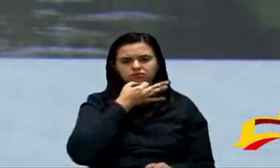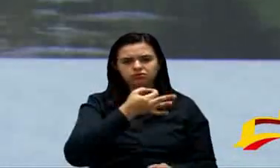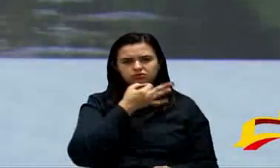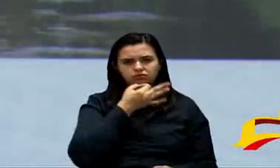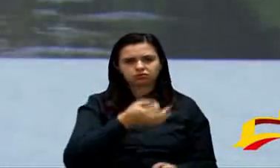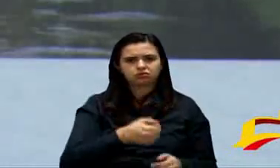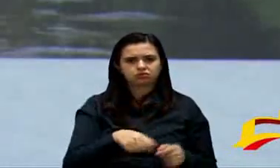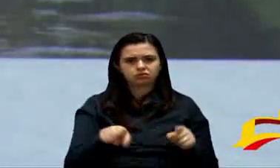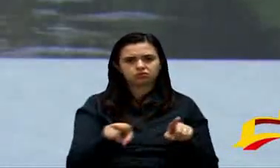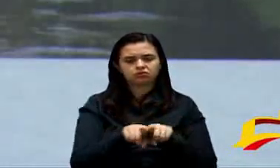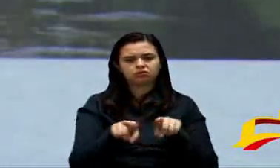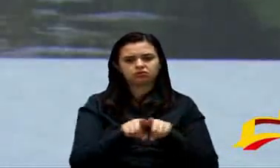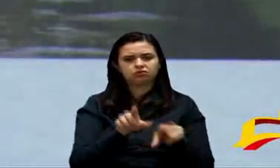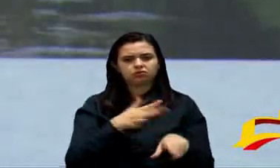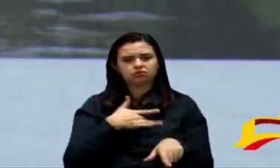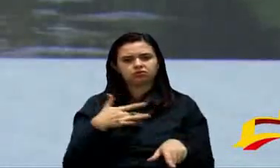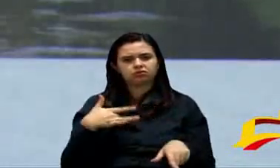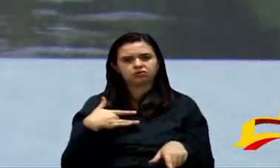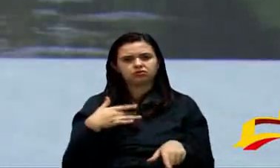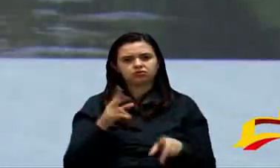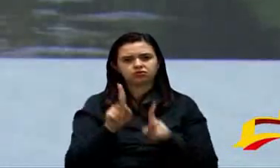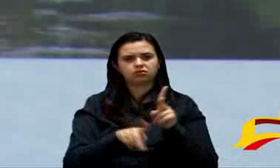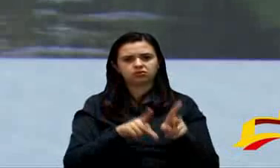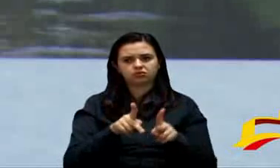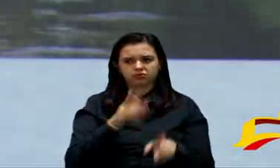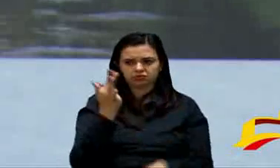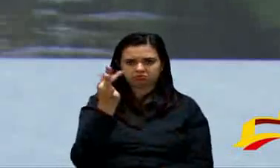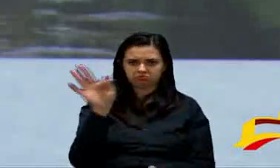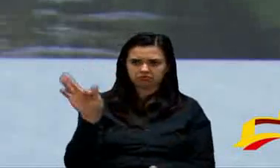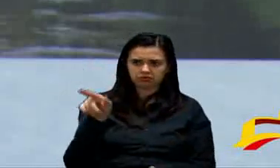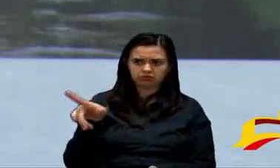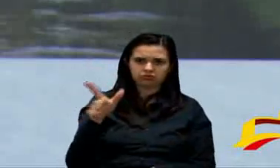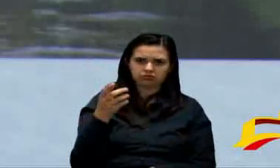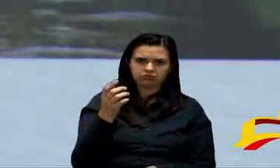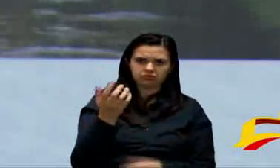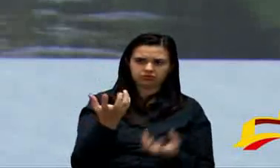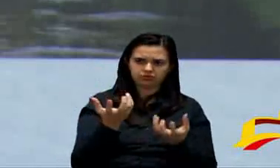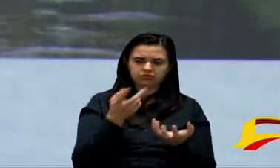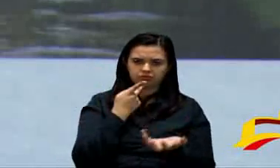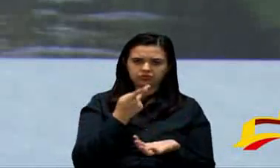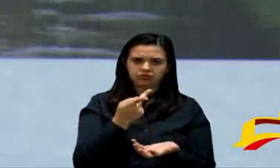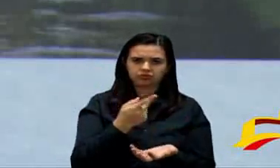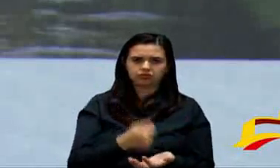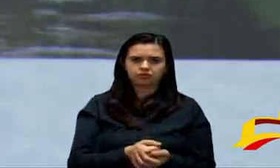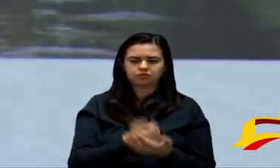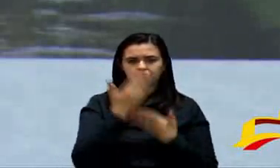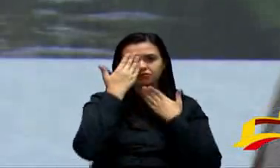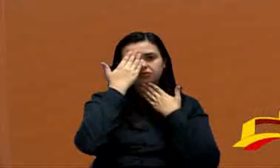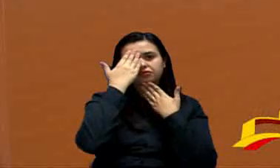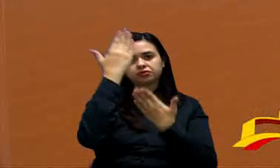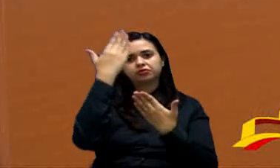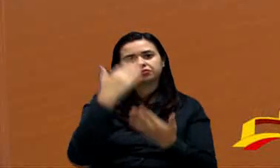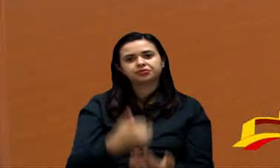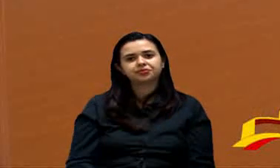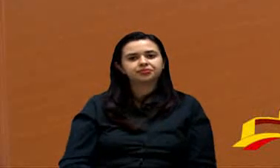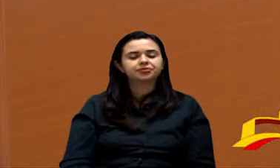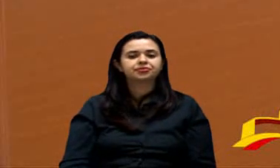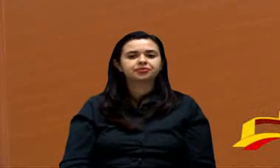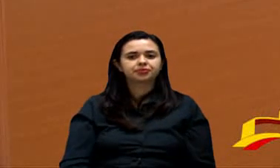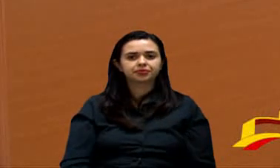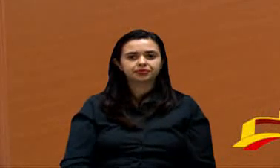saúde pública também, vereador França. O senhor quer falar também, por favor? Muito obrigada.